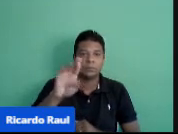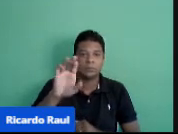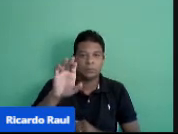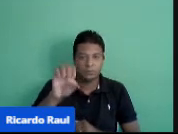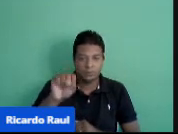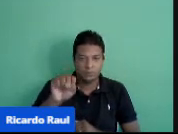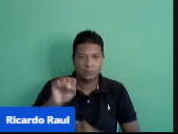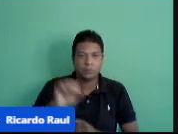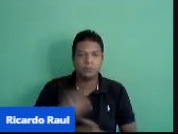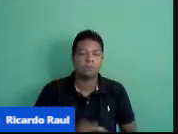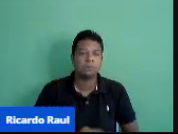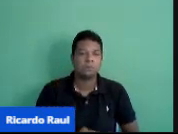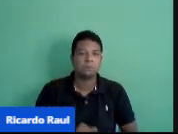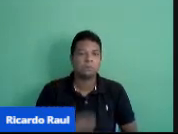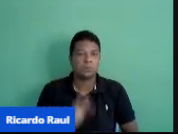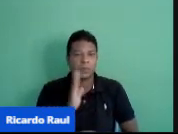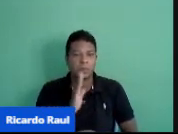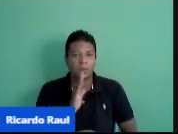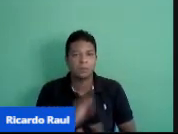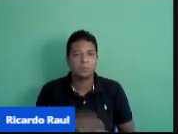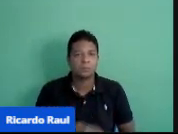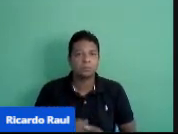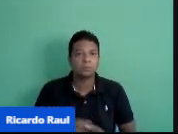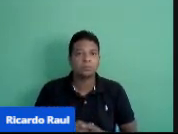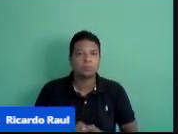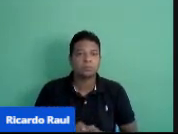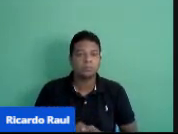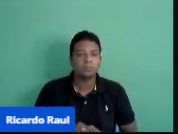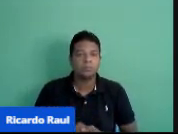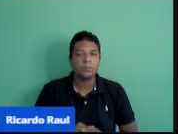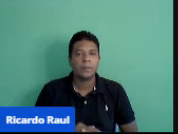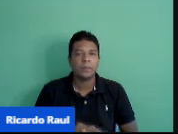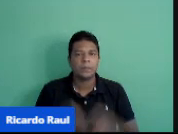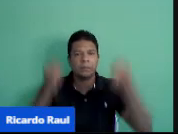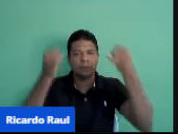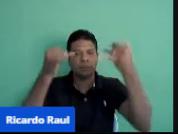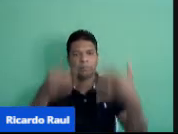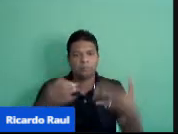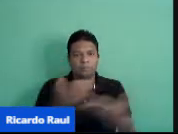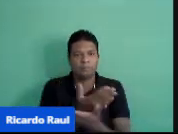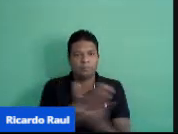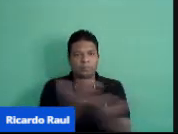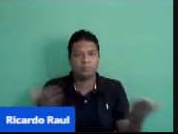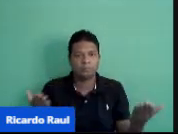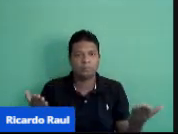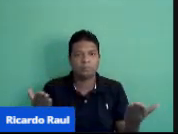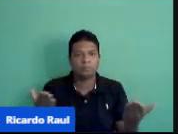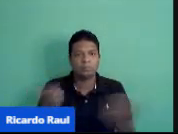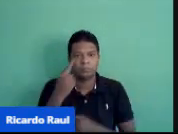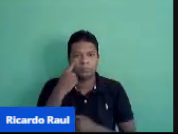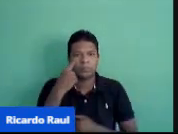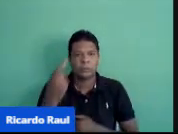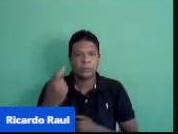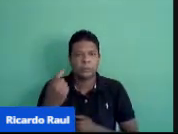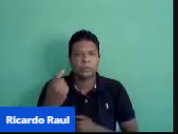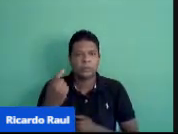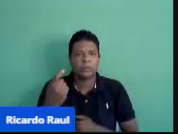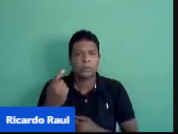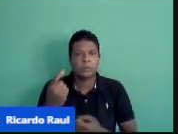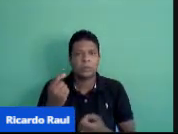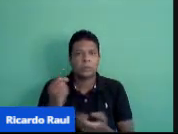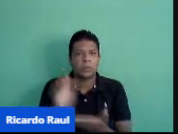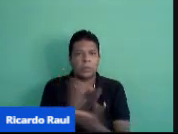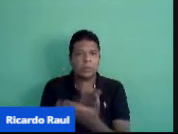Bacana, professor Elton. Pela fala de vocês, né, dá para perceber assim que só o caderno base sendo entregue